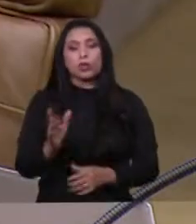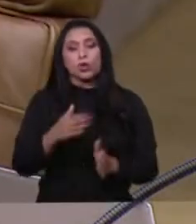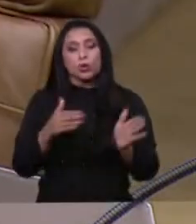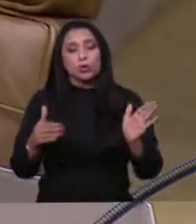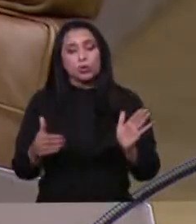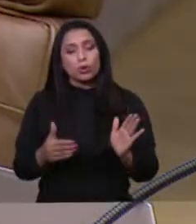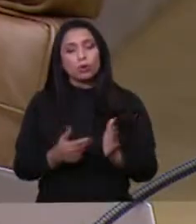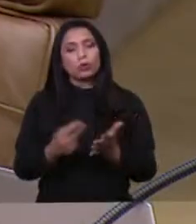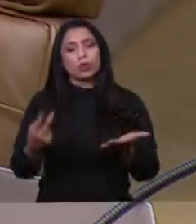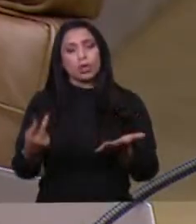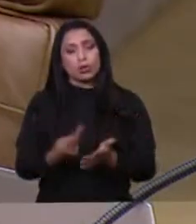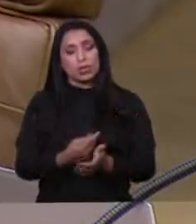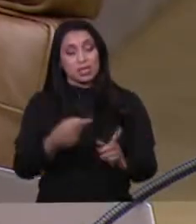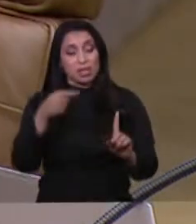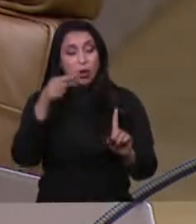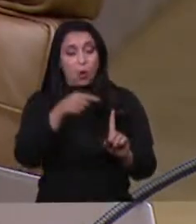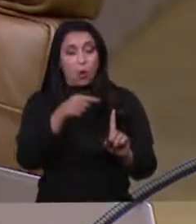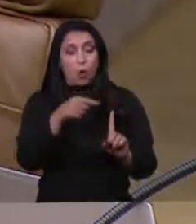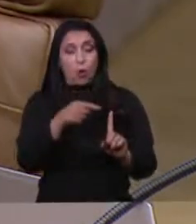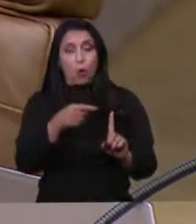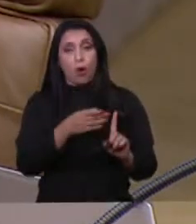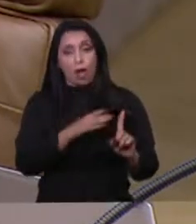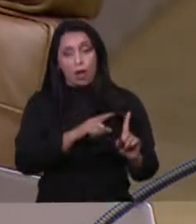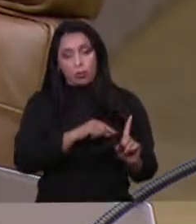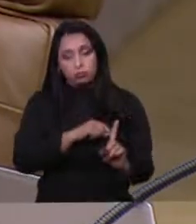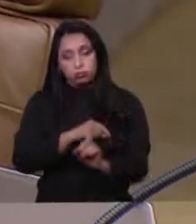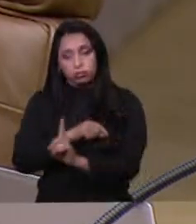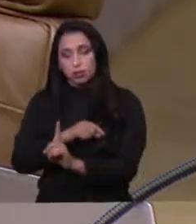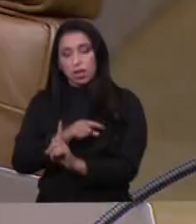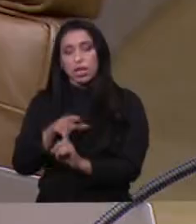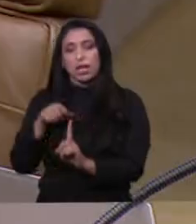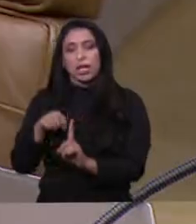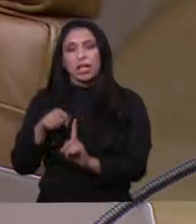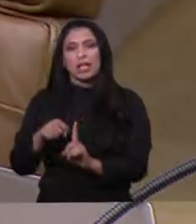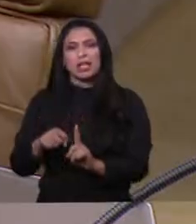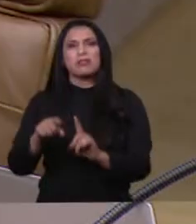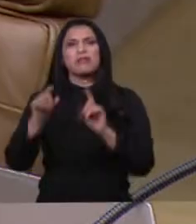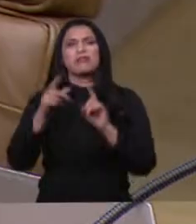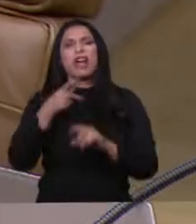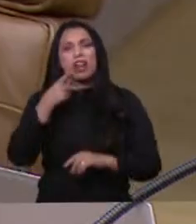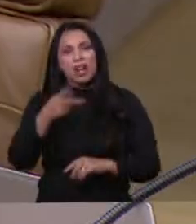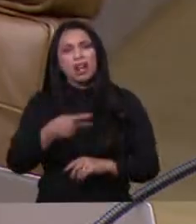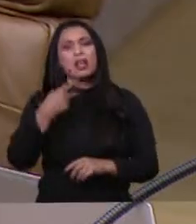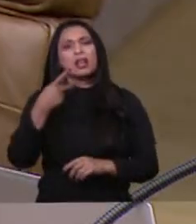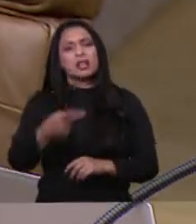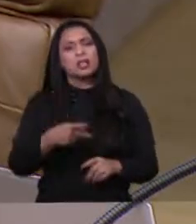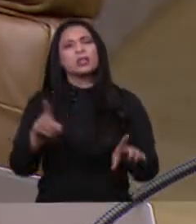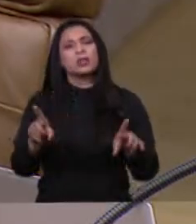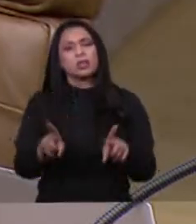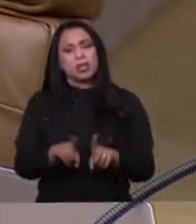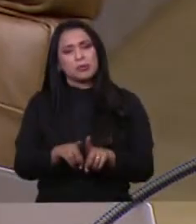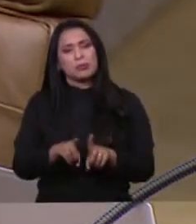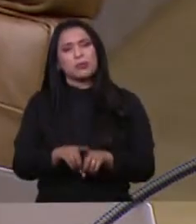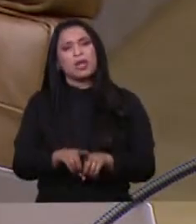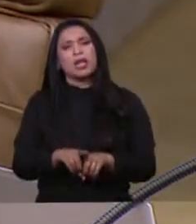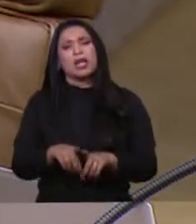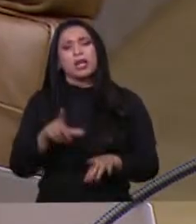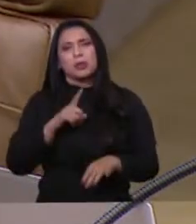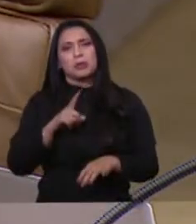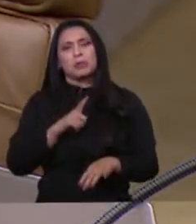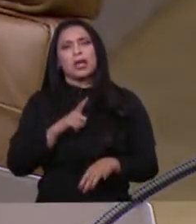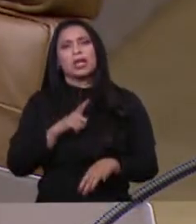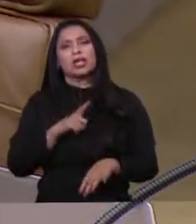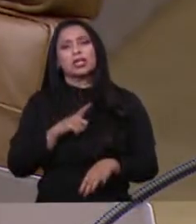põem este réu no cenário, movimentando, pregando exatamente a abolição do